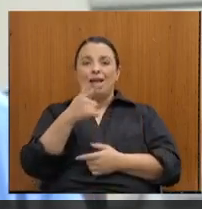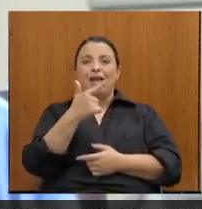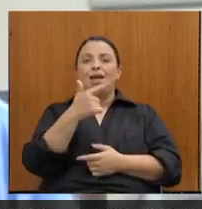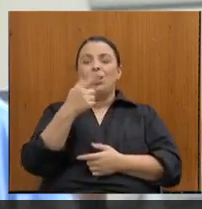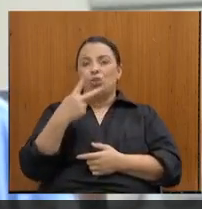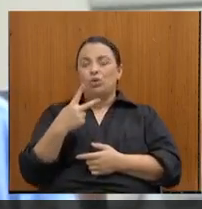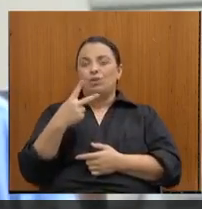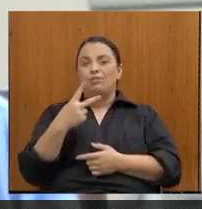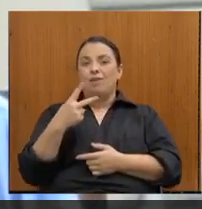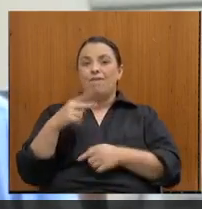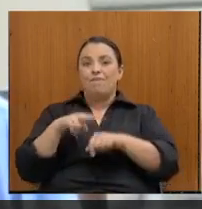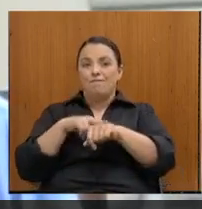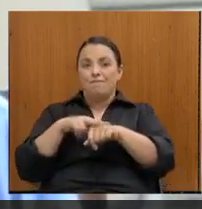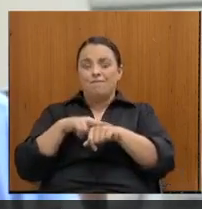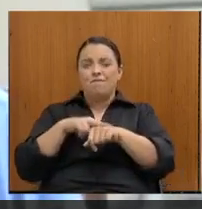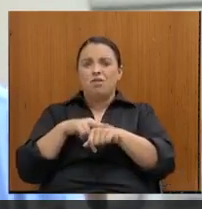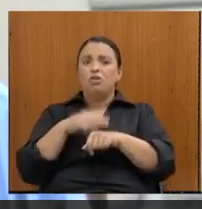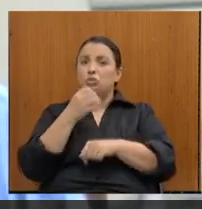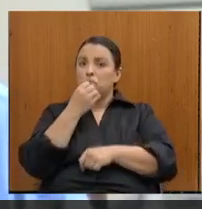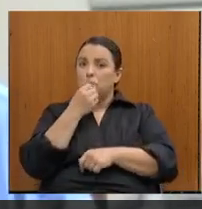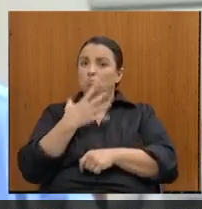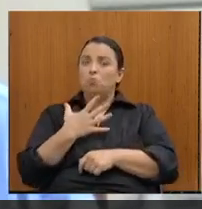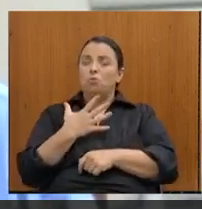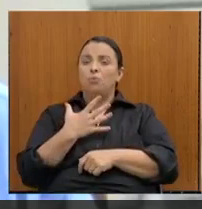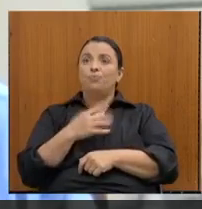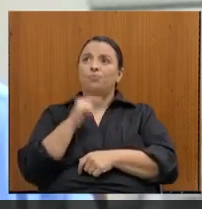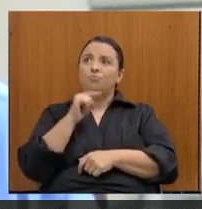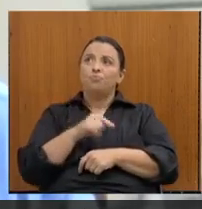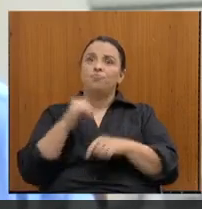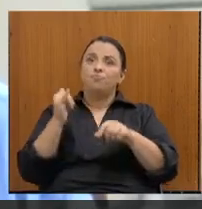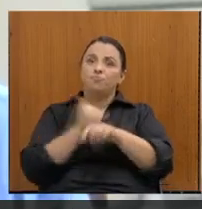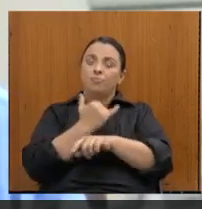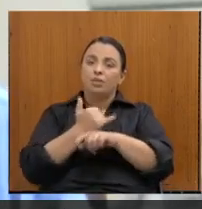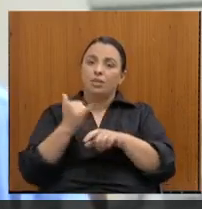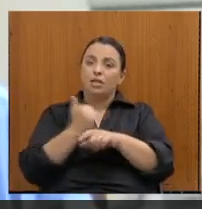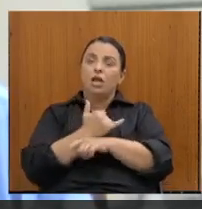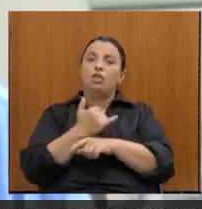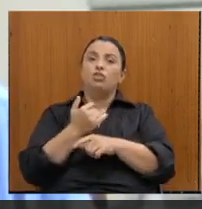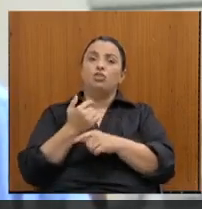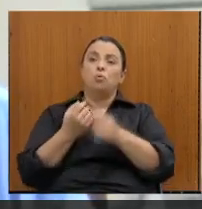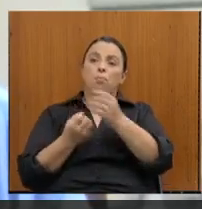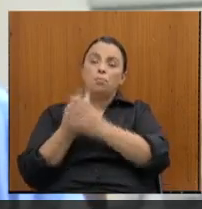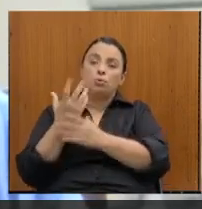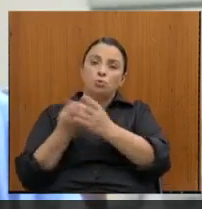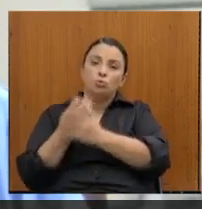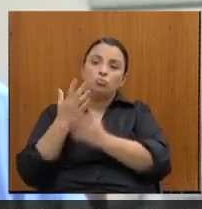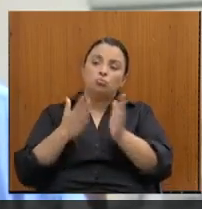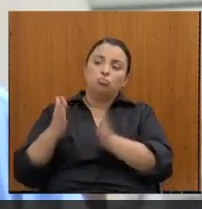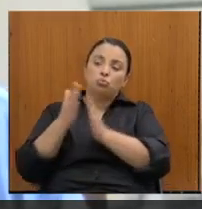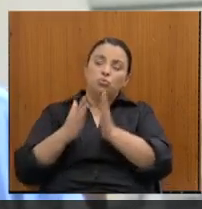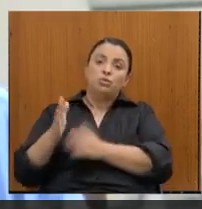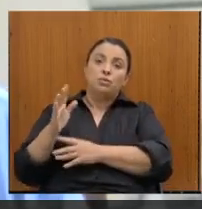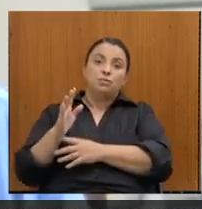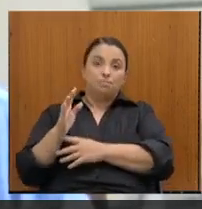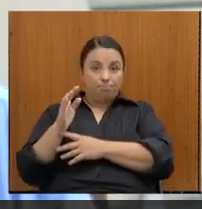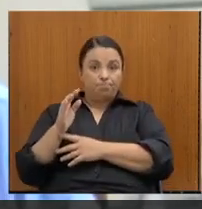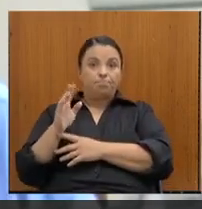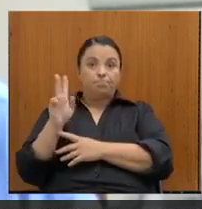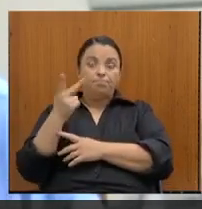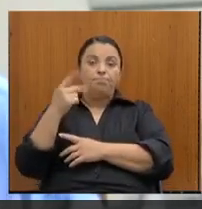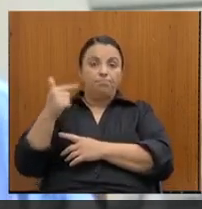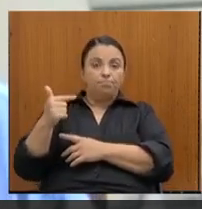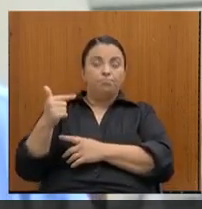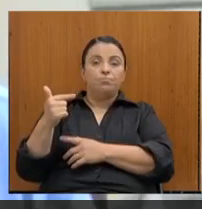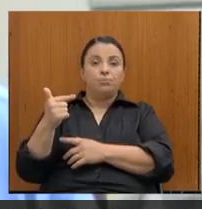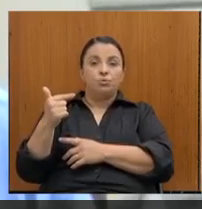Brasil e nessa construção da nossa estratégia do gênio dessa plataforma onde o Brasil se